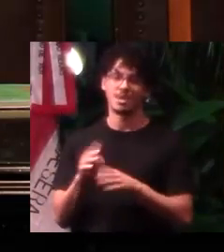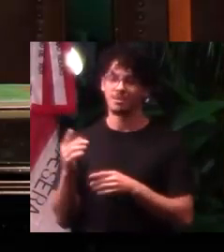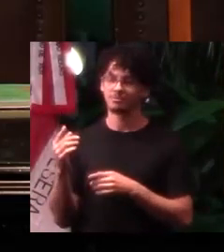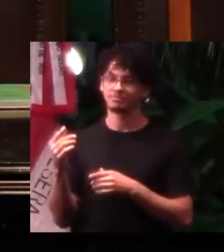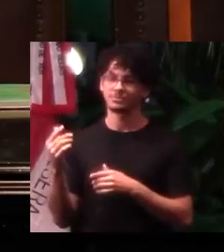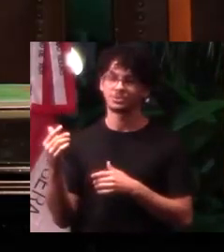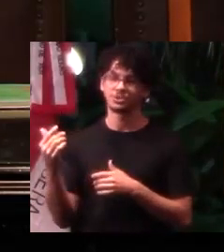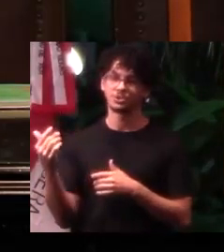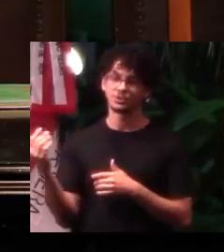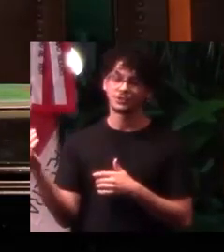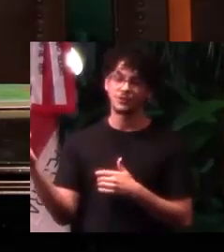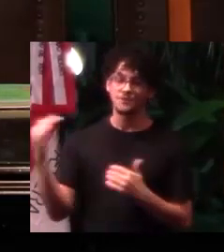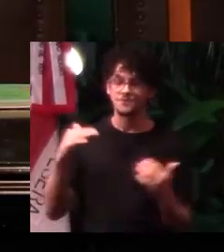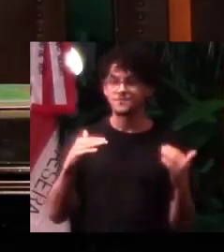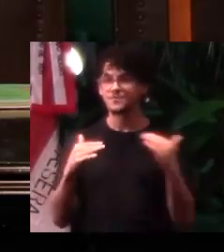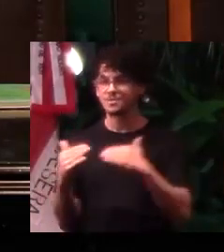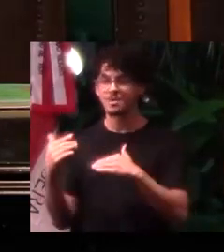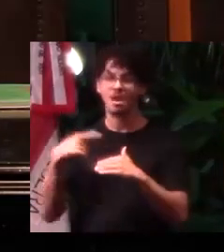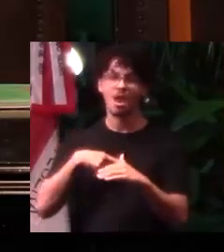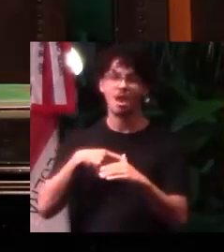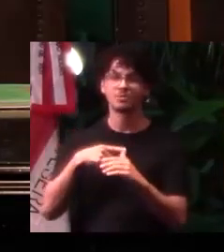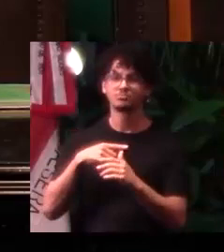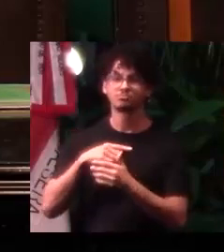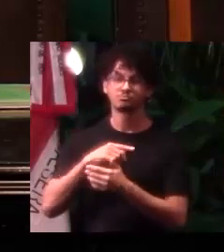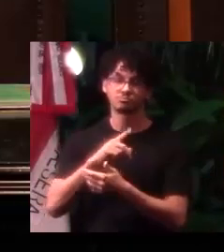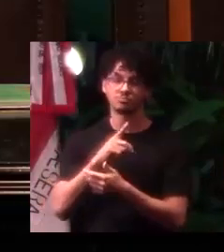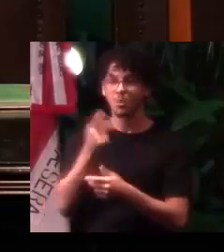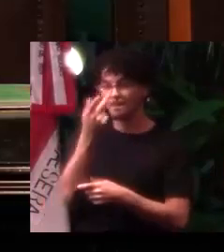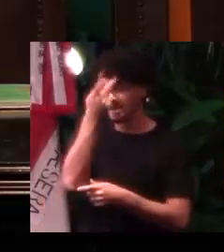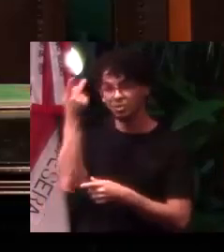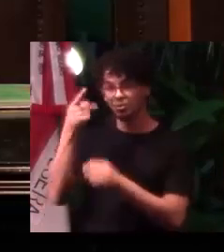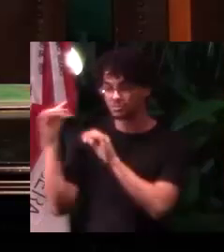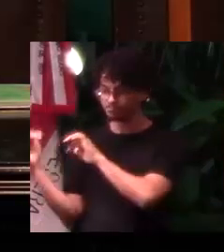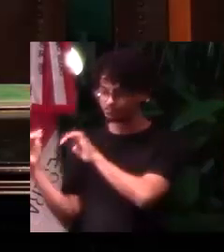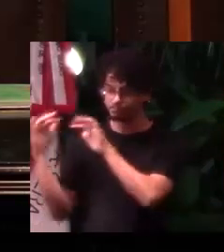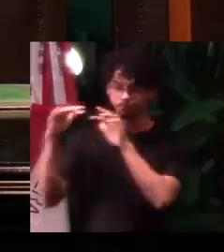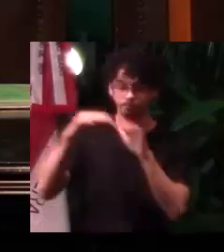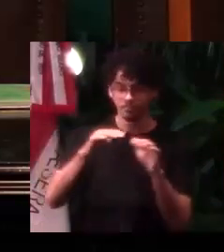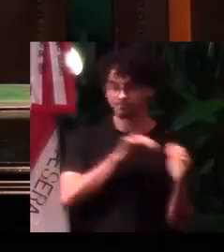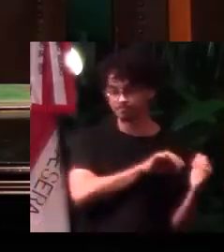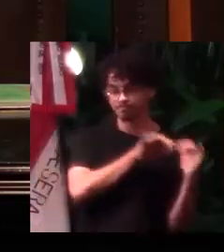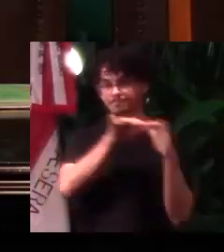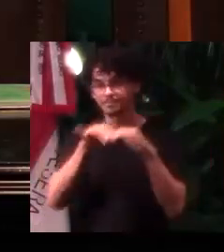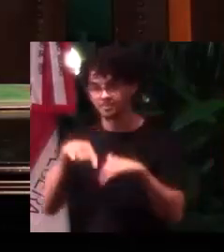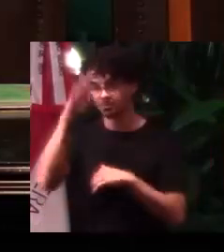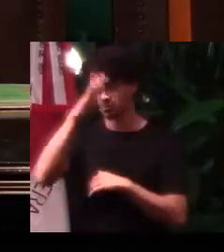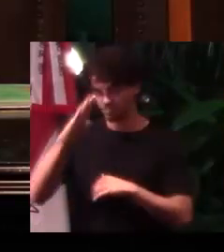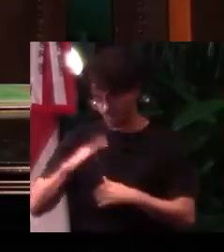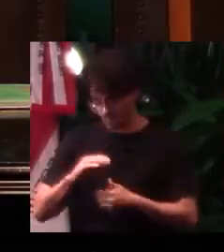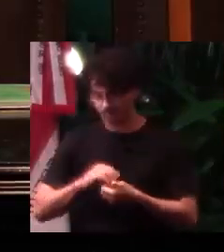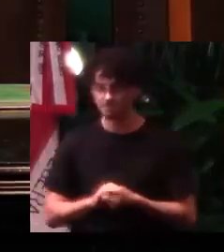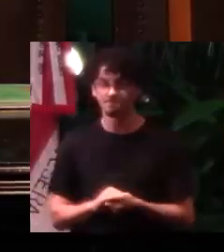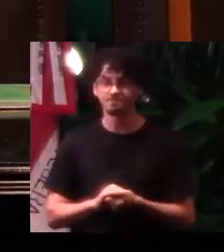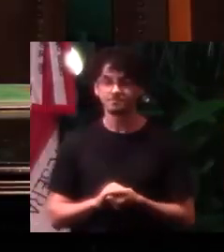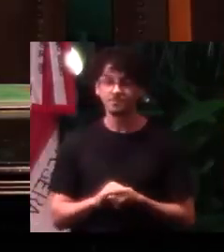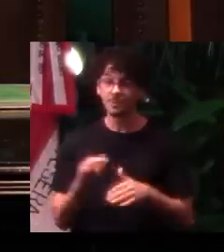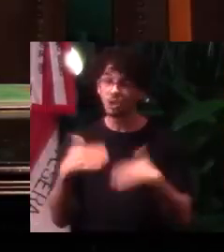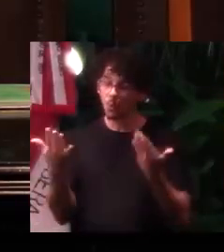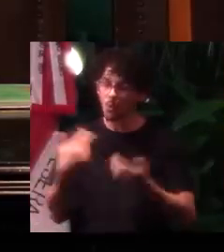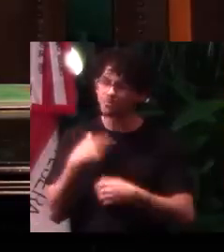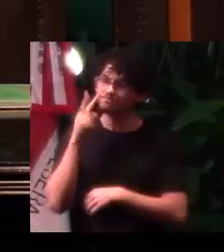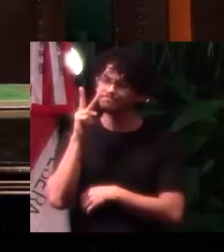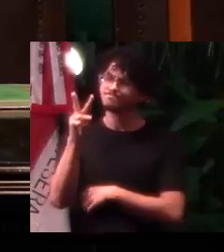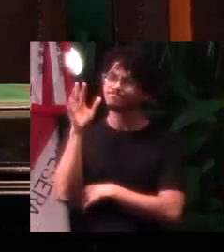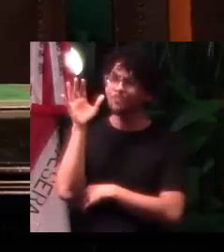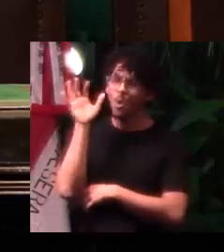por migrações posteriores, né? E ao fazê-lo, quando eu ouvi, eu